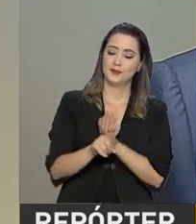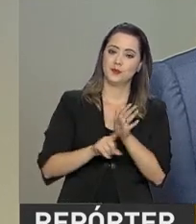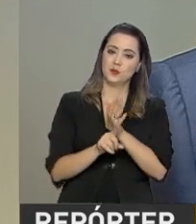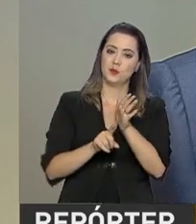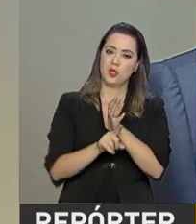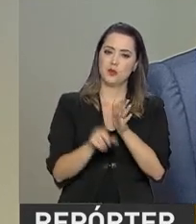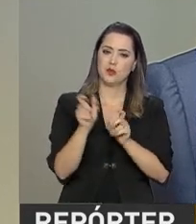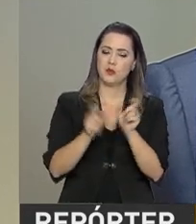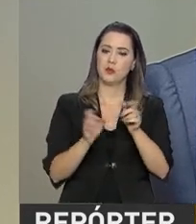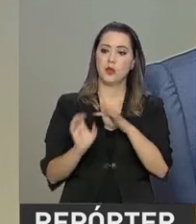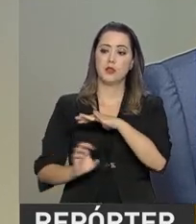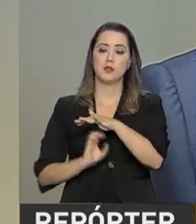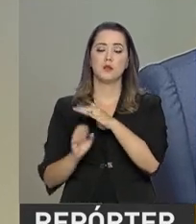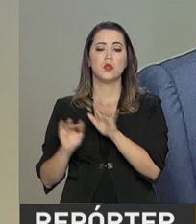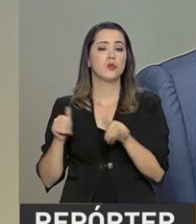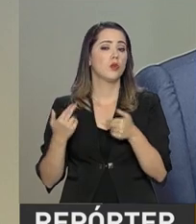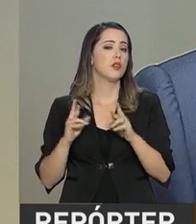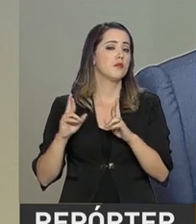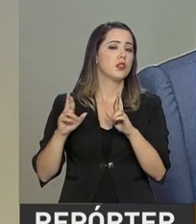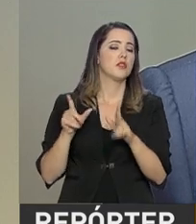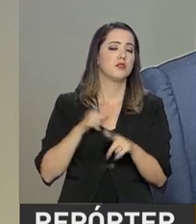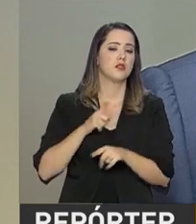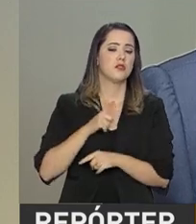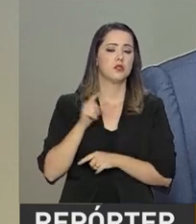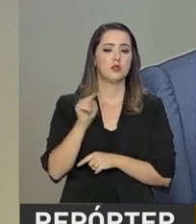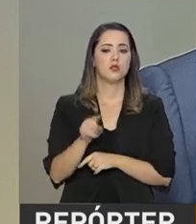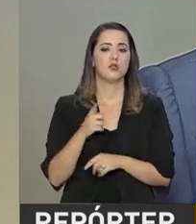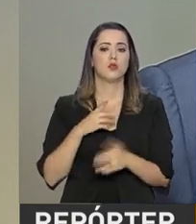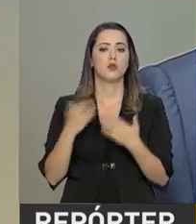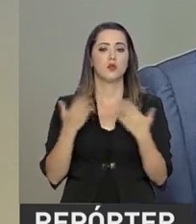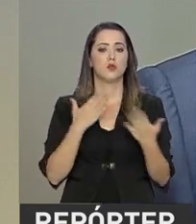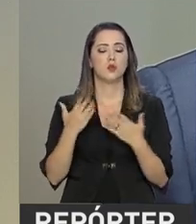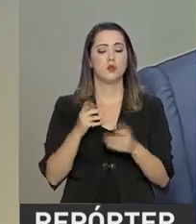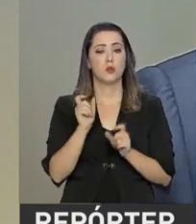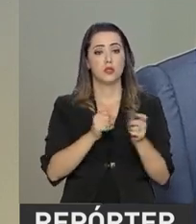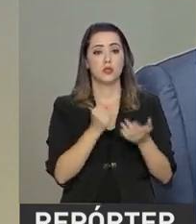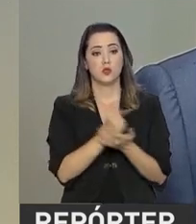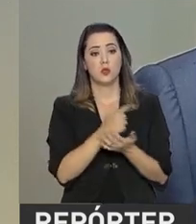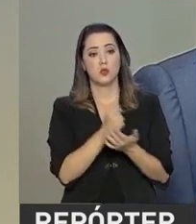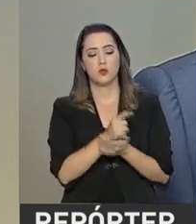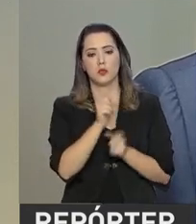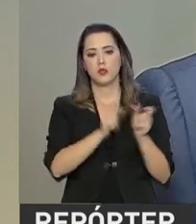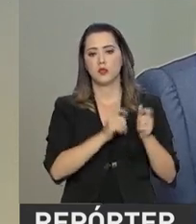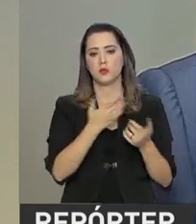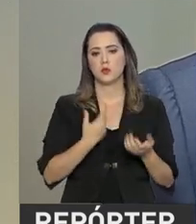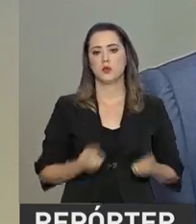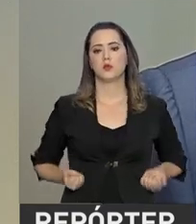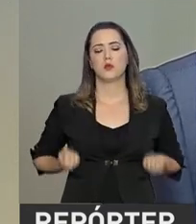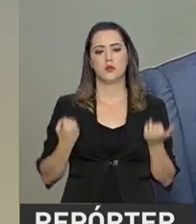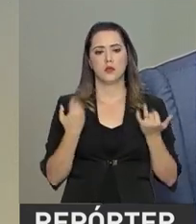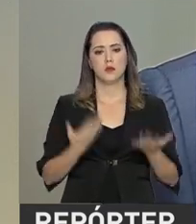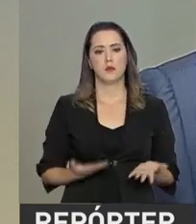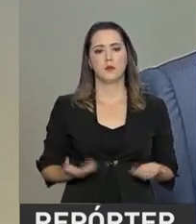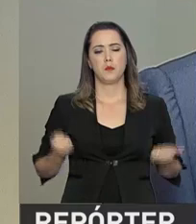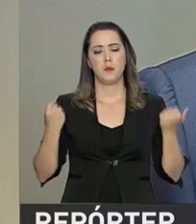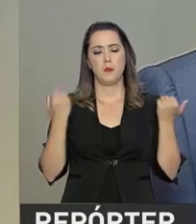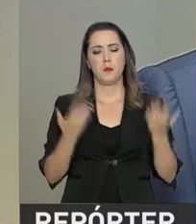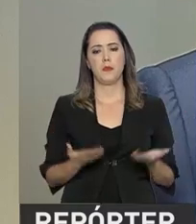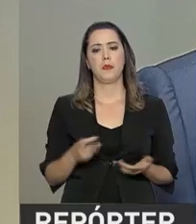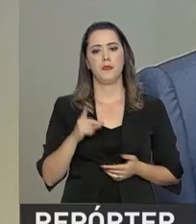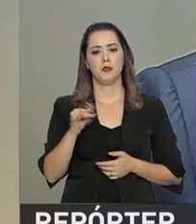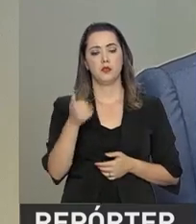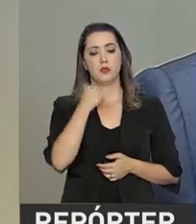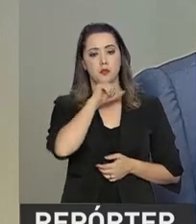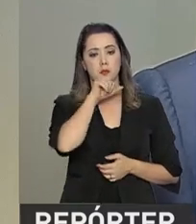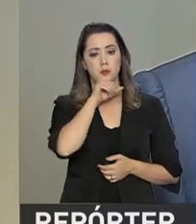os empresários qual é a expectativa que ele tinha relação com o consumidor vai gastar para fazer compras do dia das